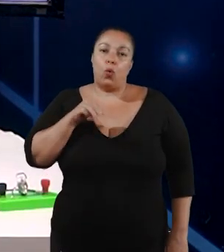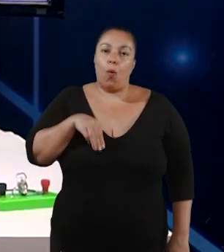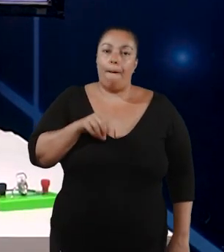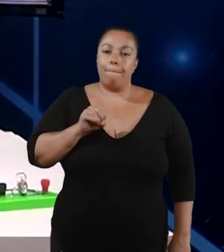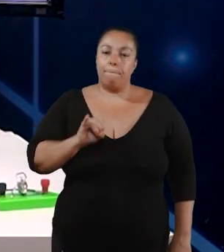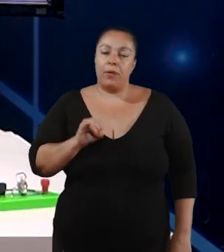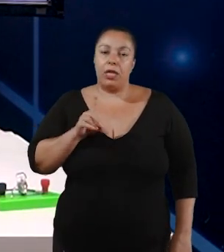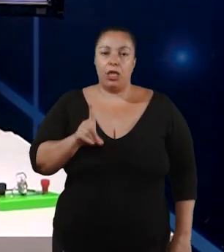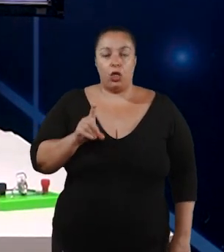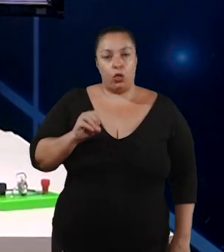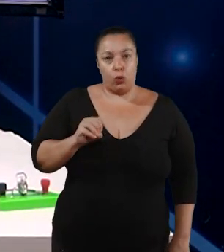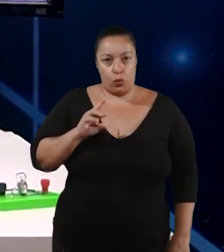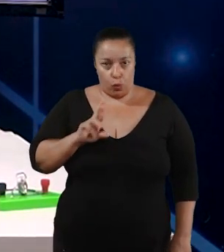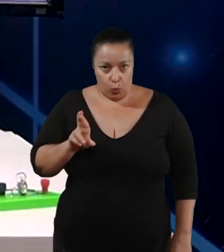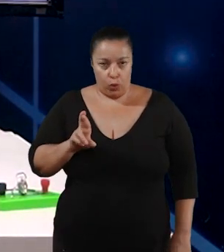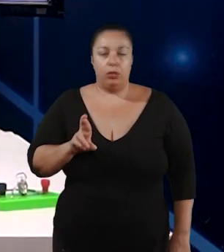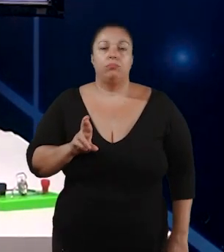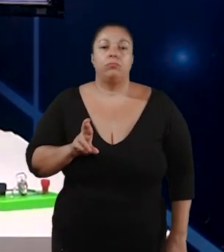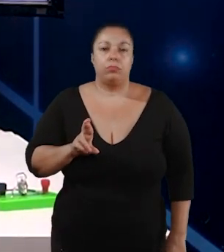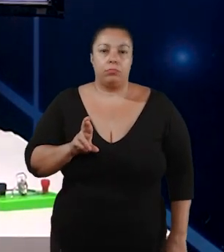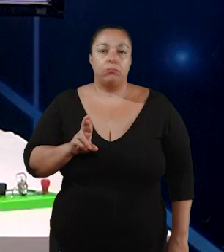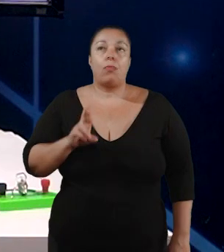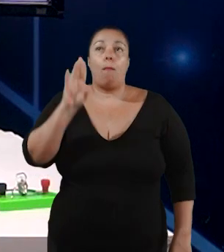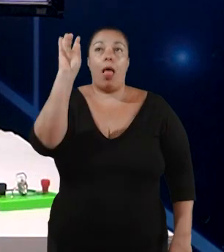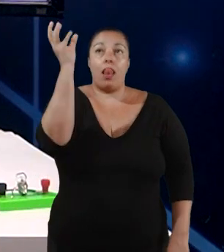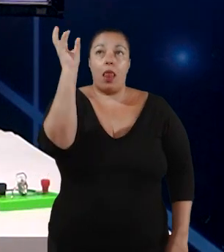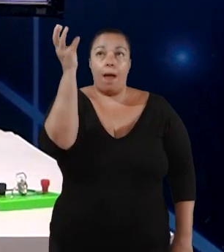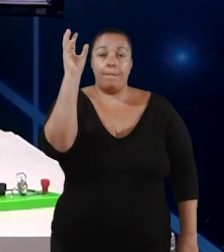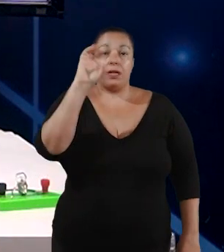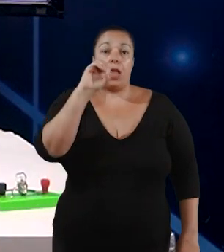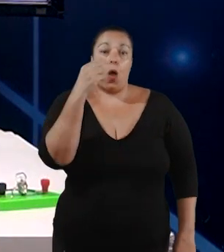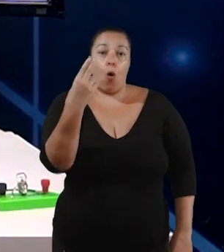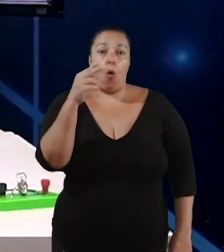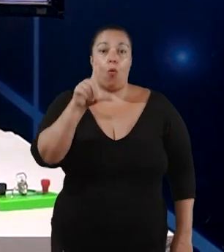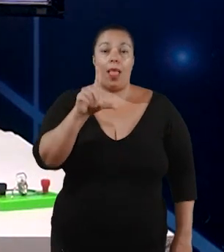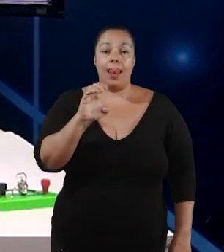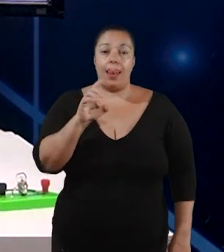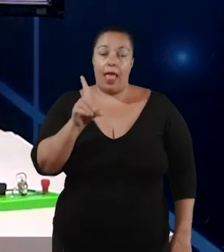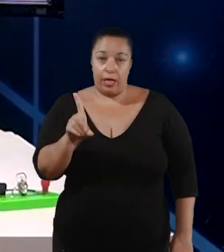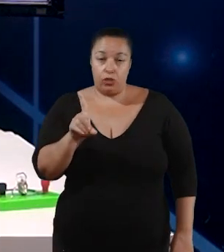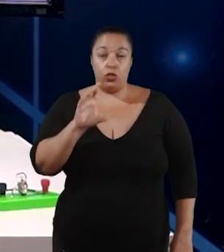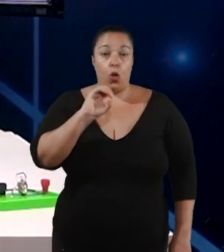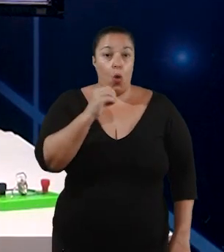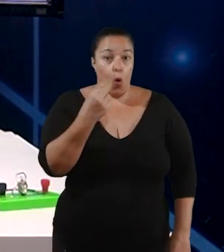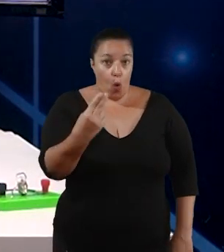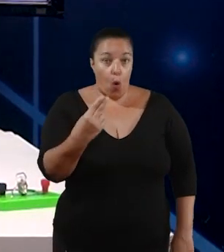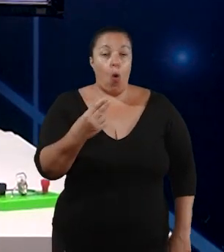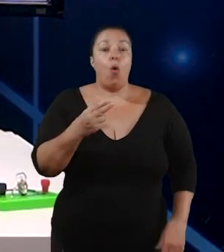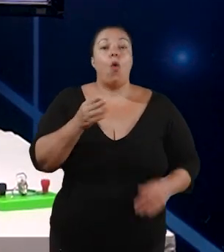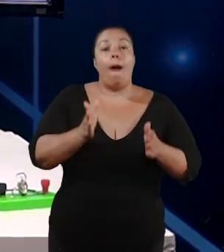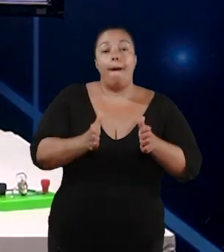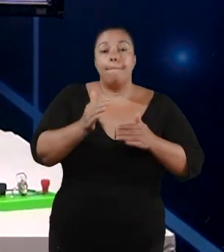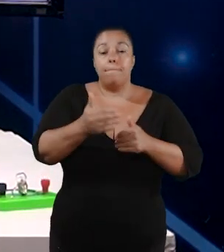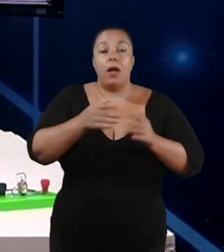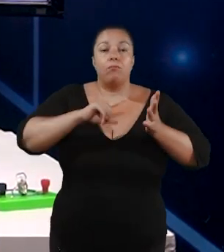Dentro da robótica, se a gente vai trabalhando com uma lâmpada, com LED, com um motorzinho,